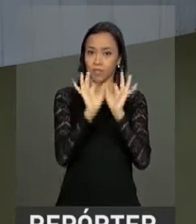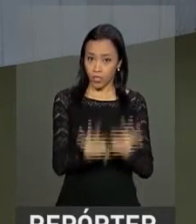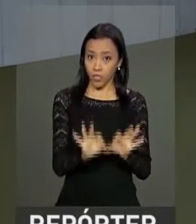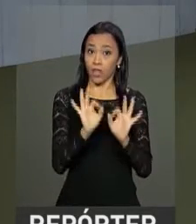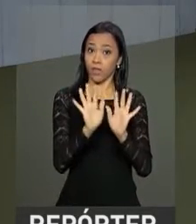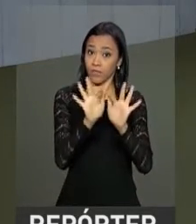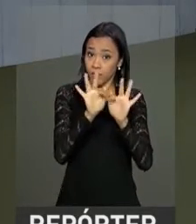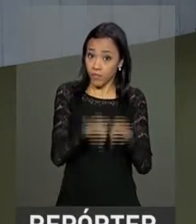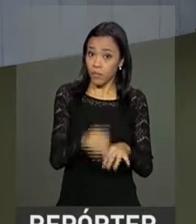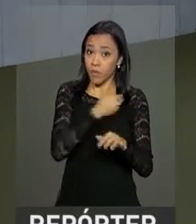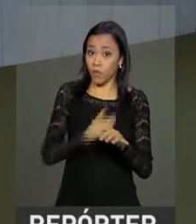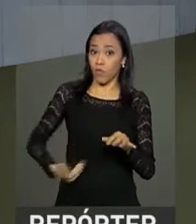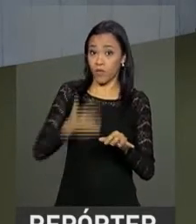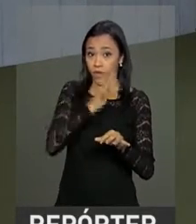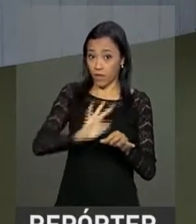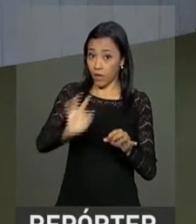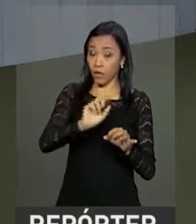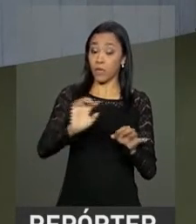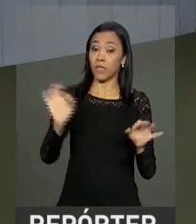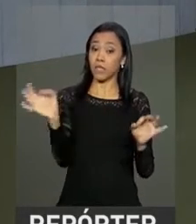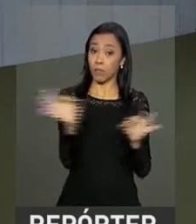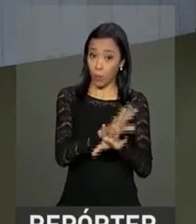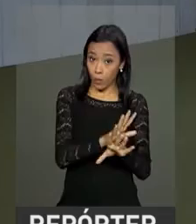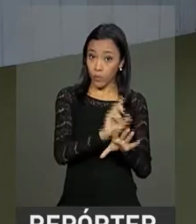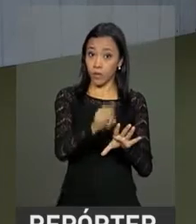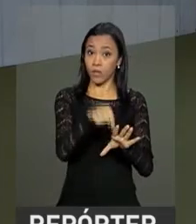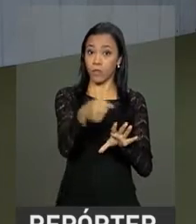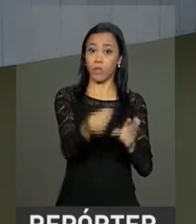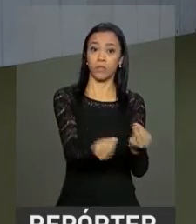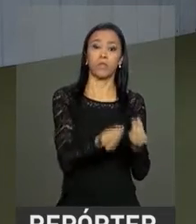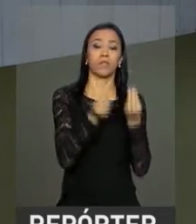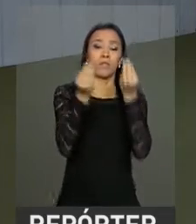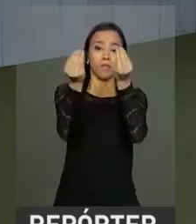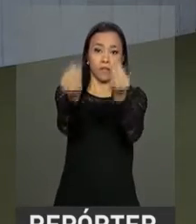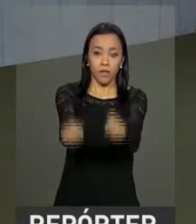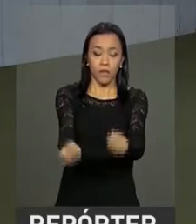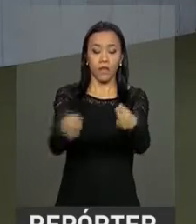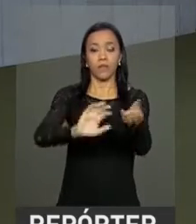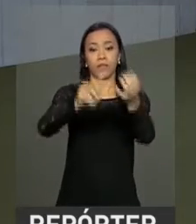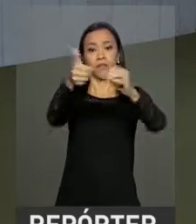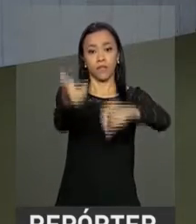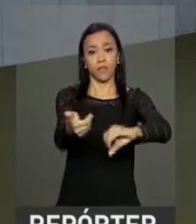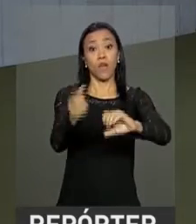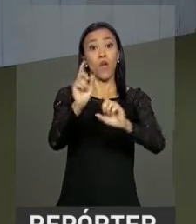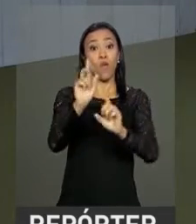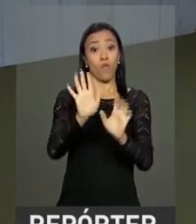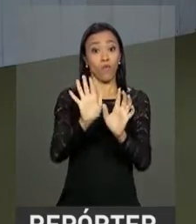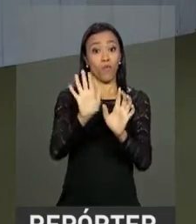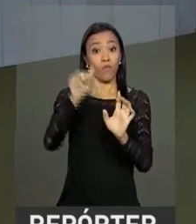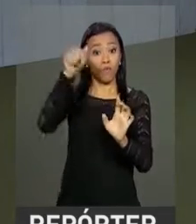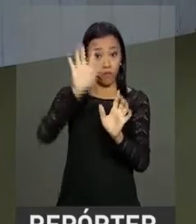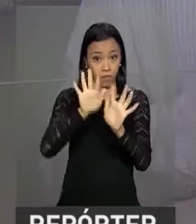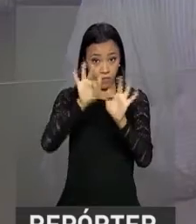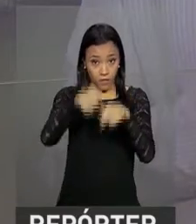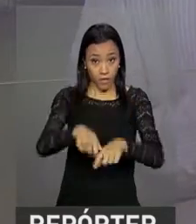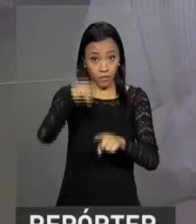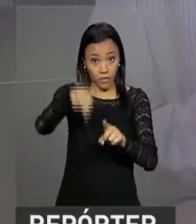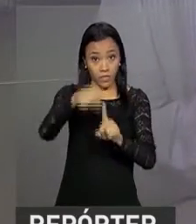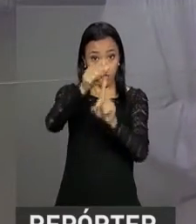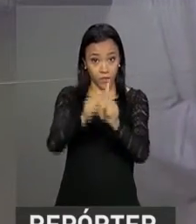concluída pelo governo federal e deve ser encaminhada ao congresso nacional até o final deste mês Renata